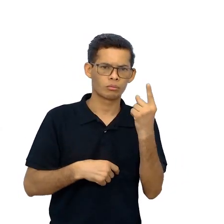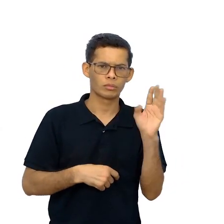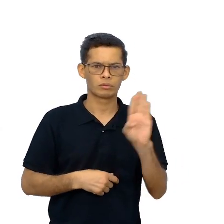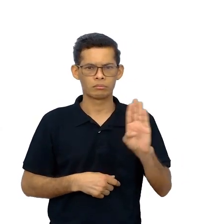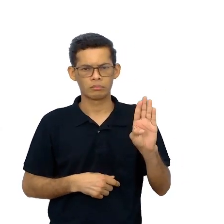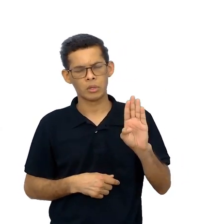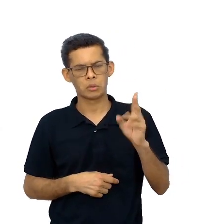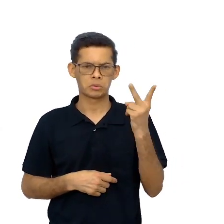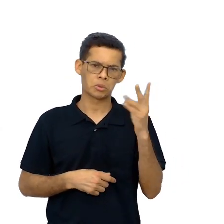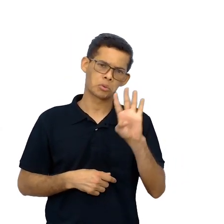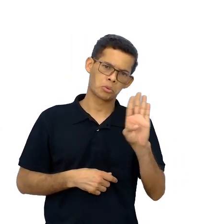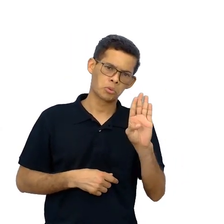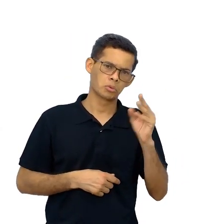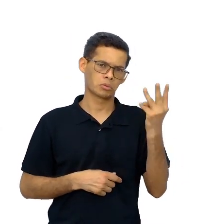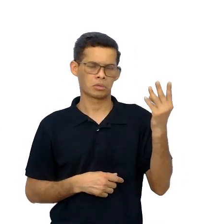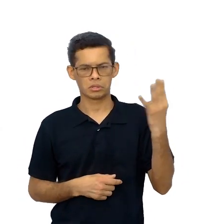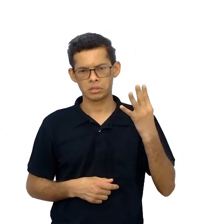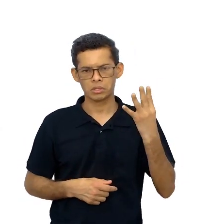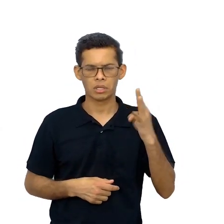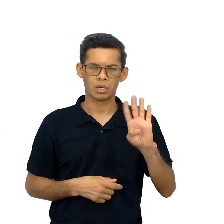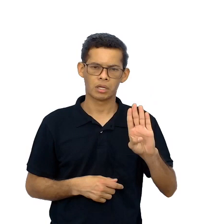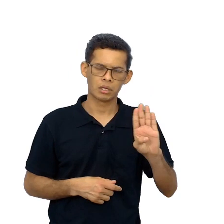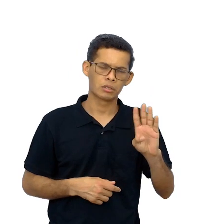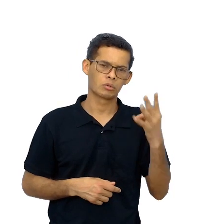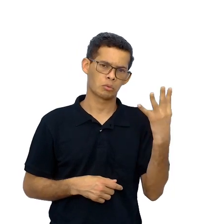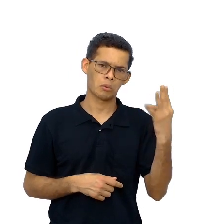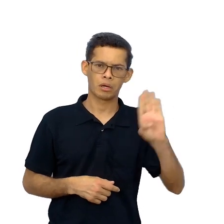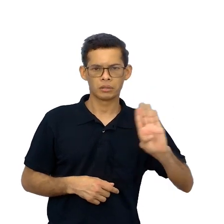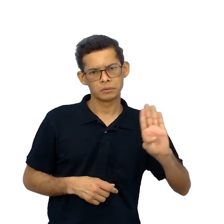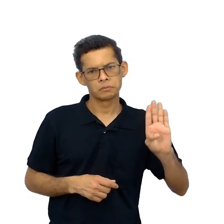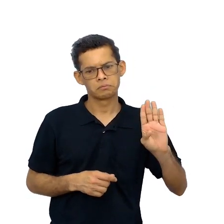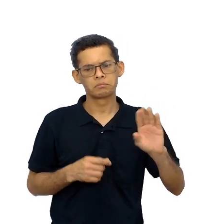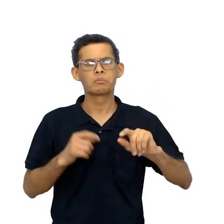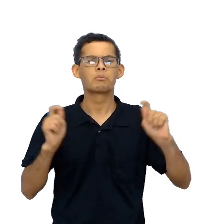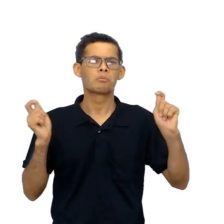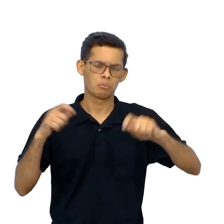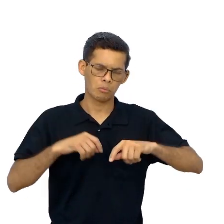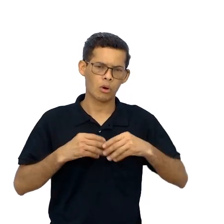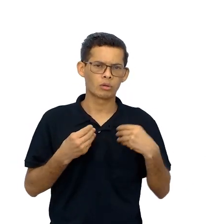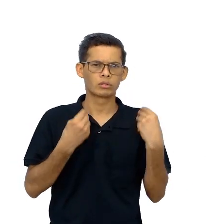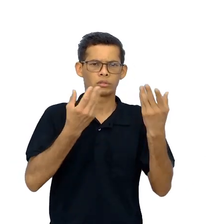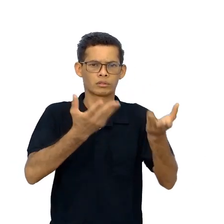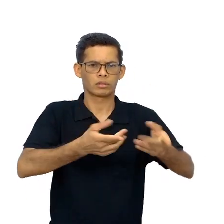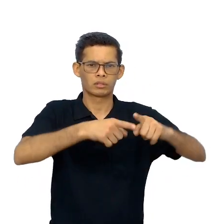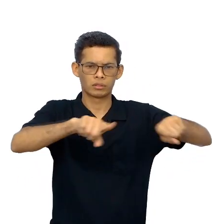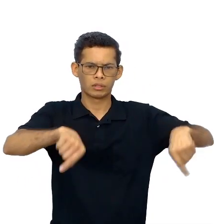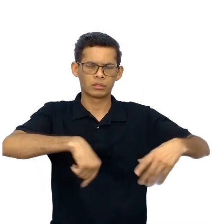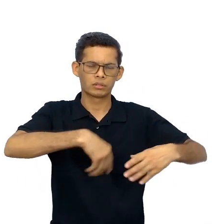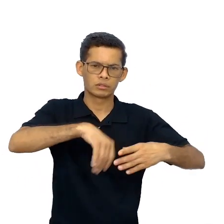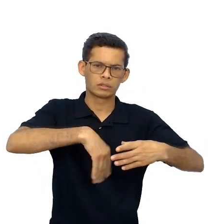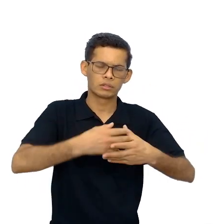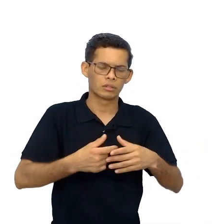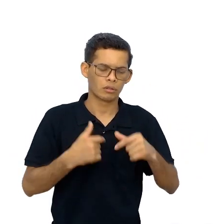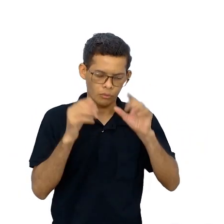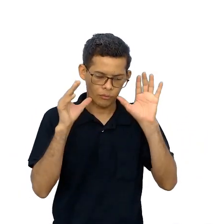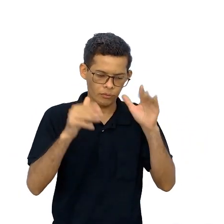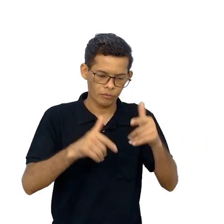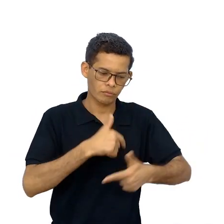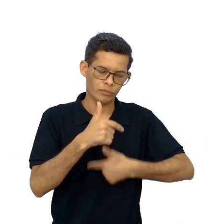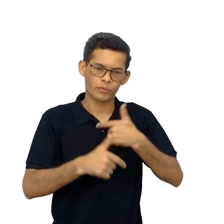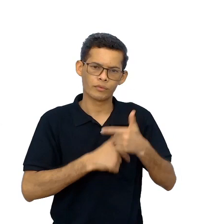do segundo, do terceiro, ou do quarto, eu posso levar para a sala de aula para que eu trabalhe